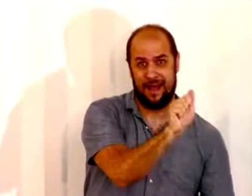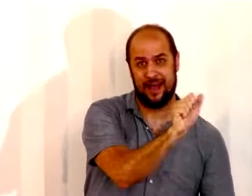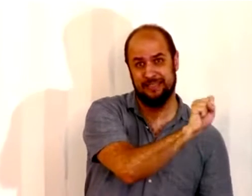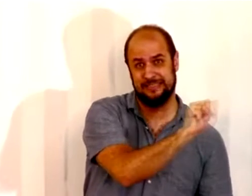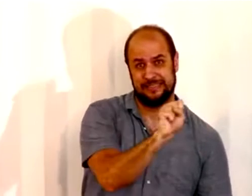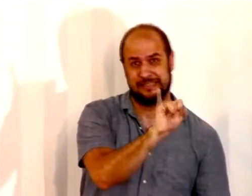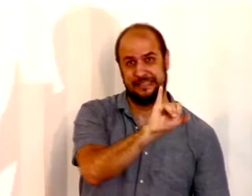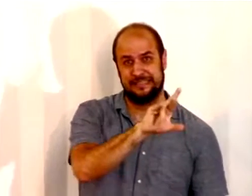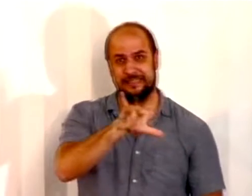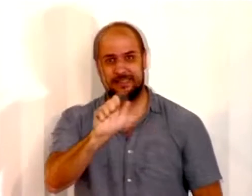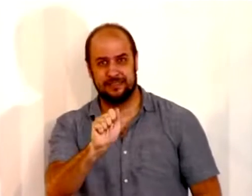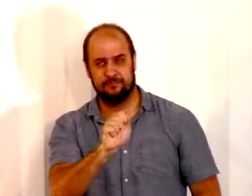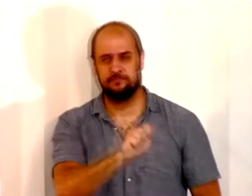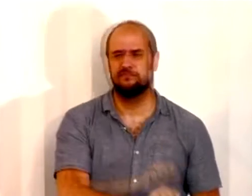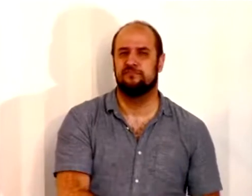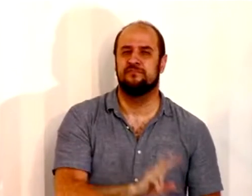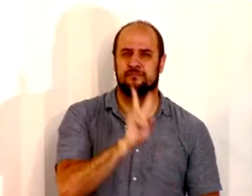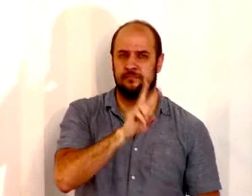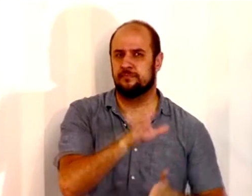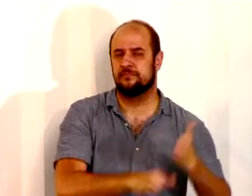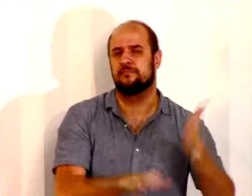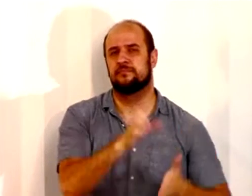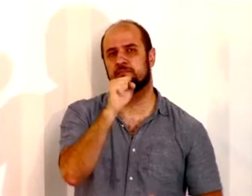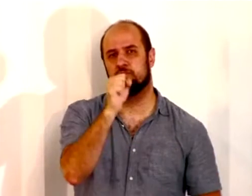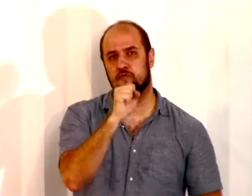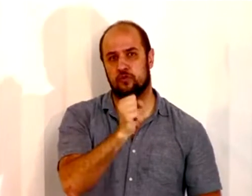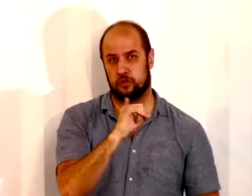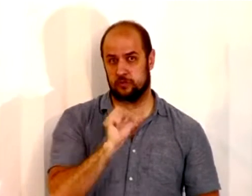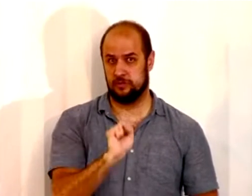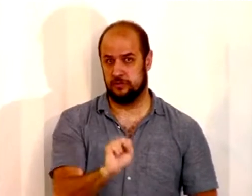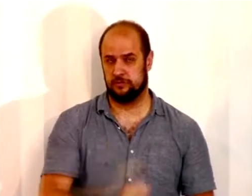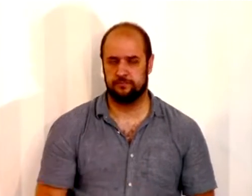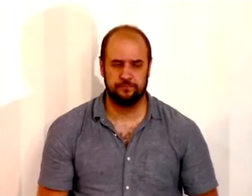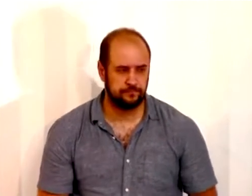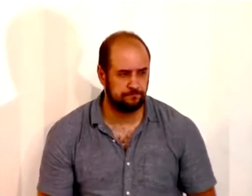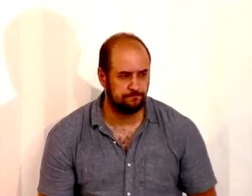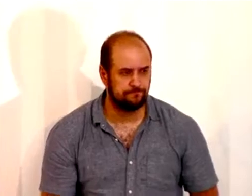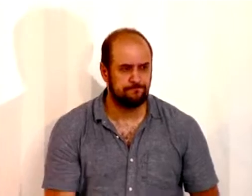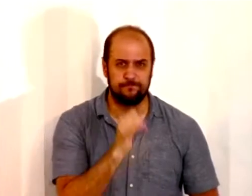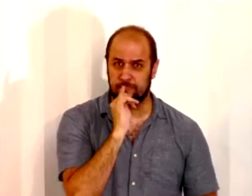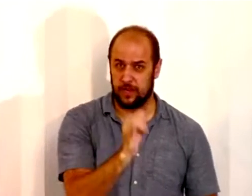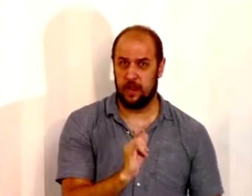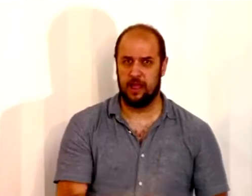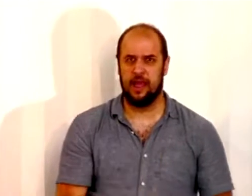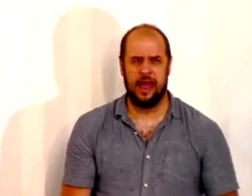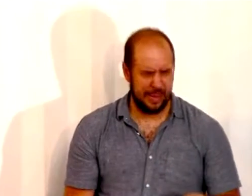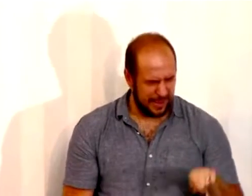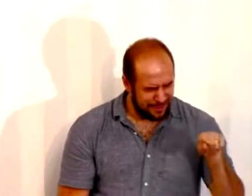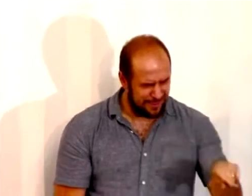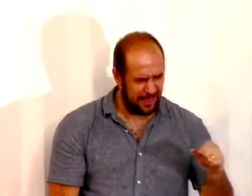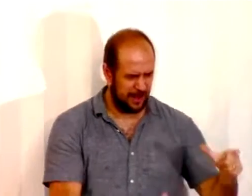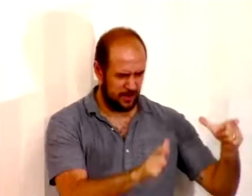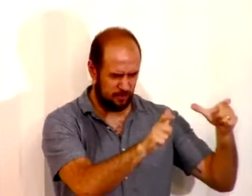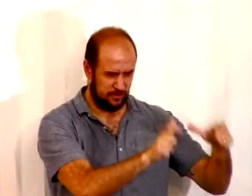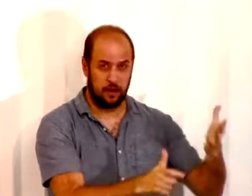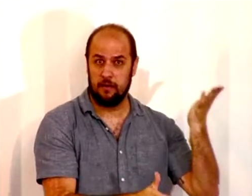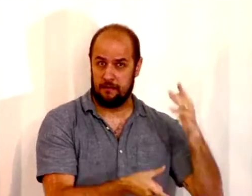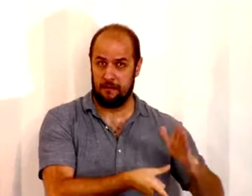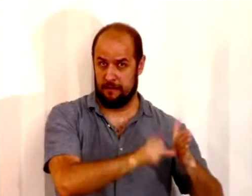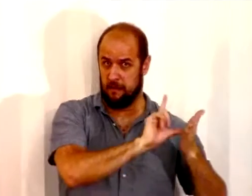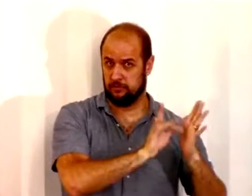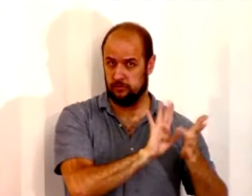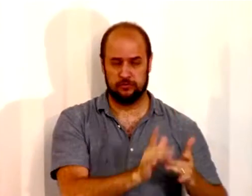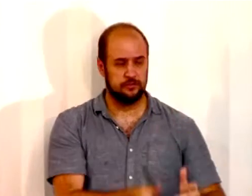conferirem isso no capítulo 8 aí de Isaías. Agora então ele diz que para essa terra que está obscura, para essa terra que